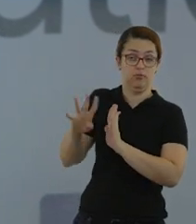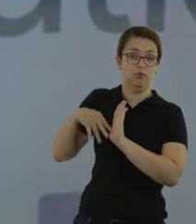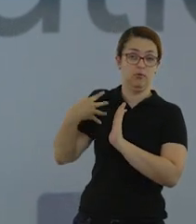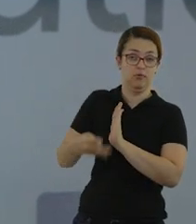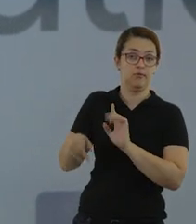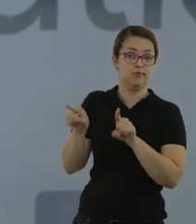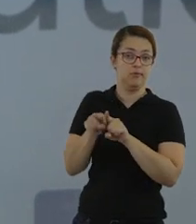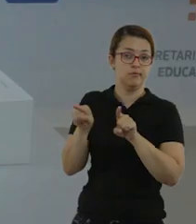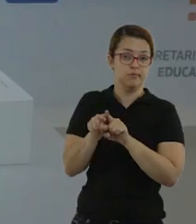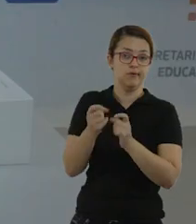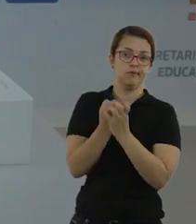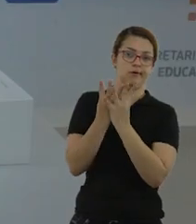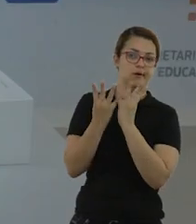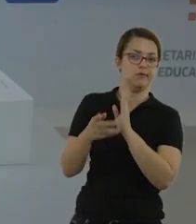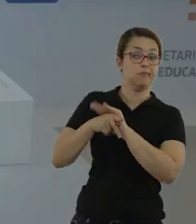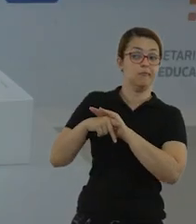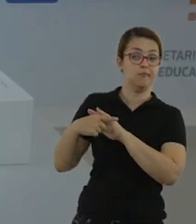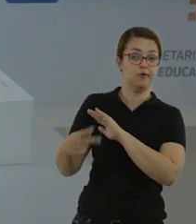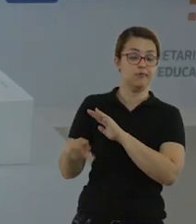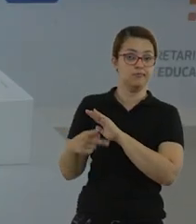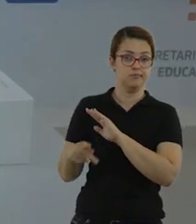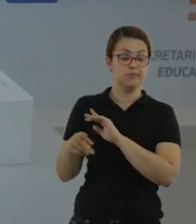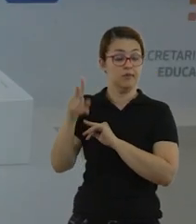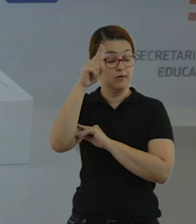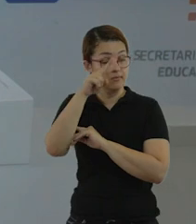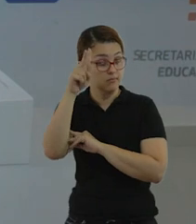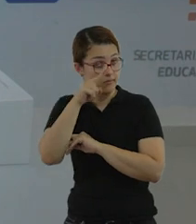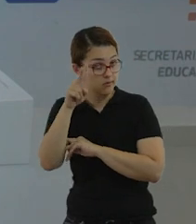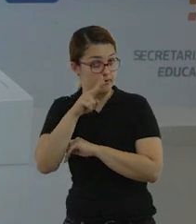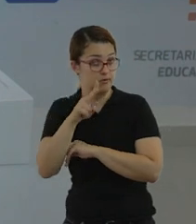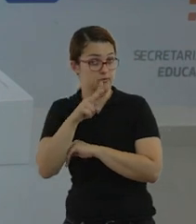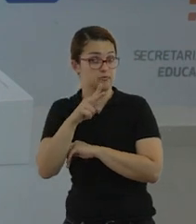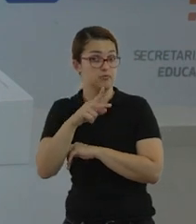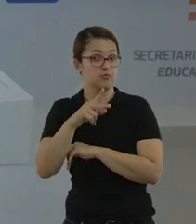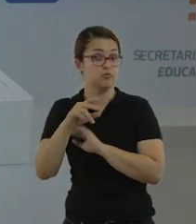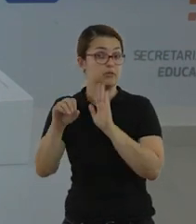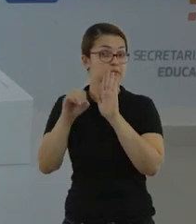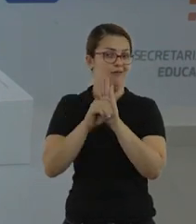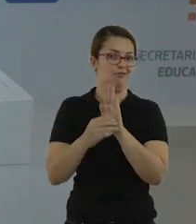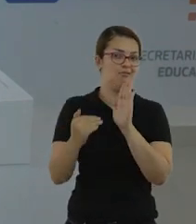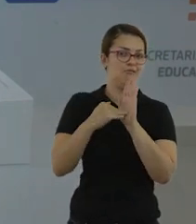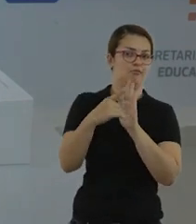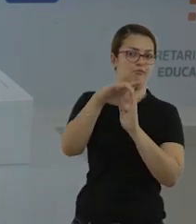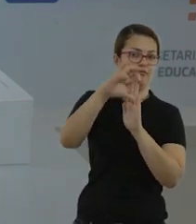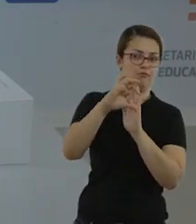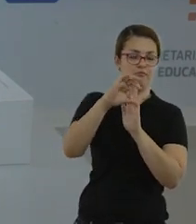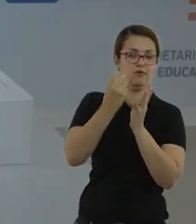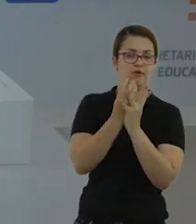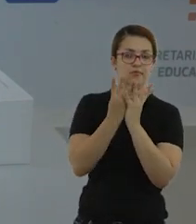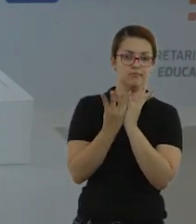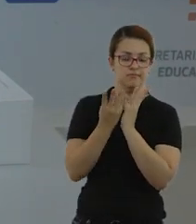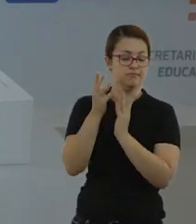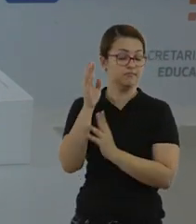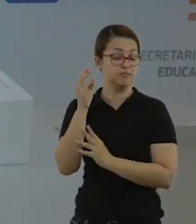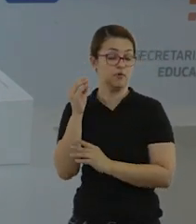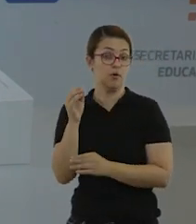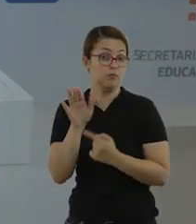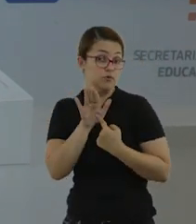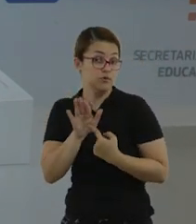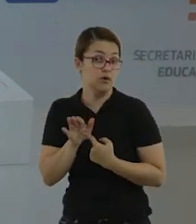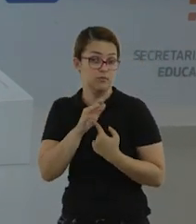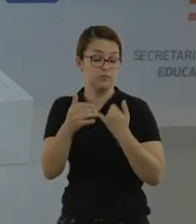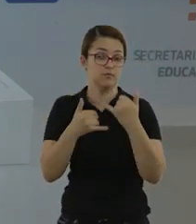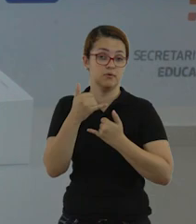suas cartas. Lembrando que as cartas são do 0 ao 9, tá bom? Vamos fazer uma jogadinha aqui